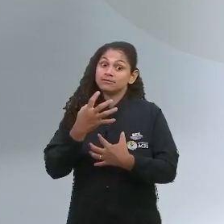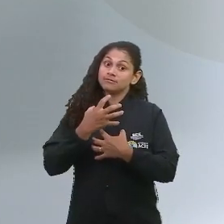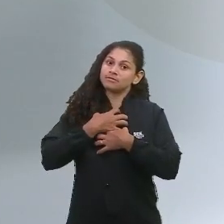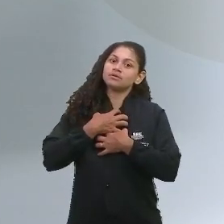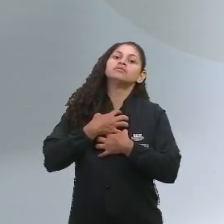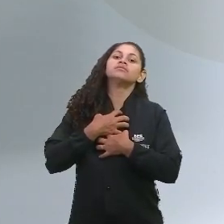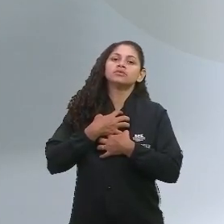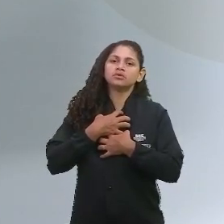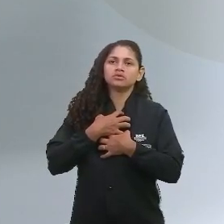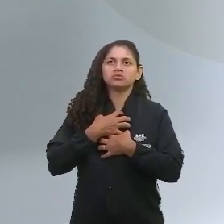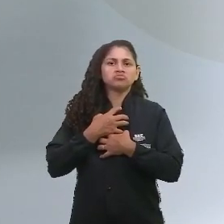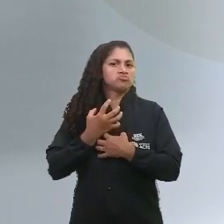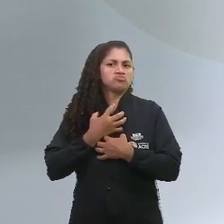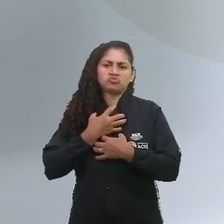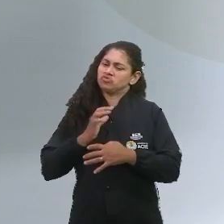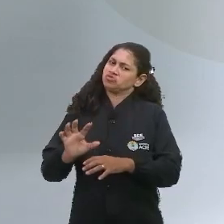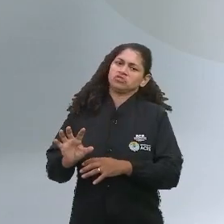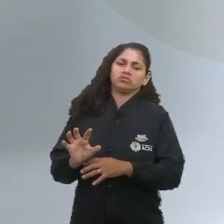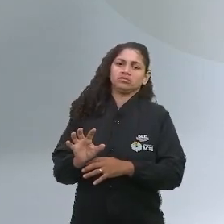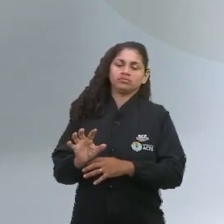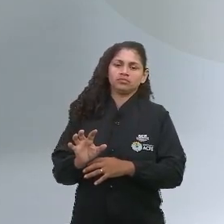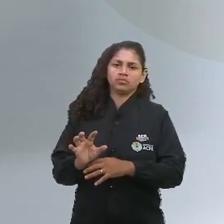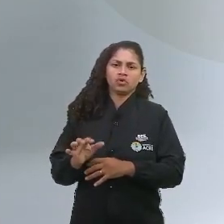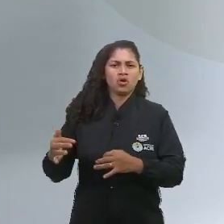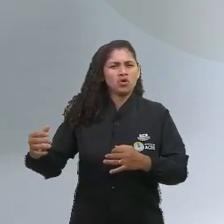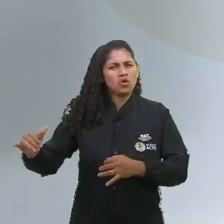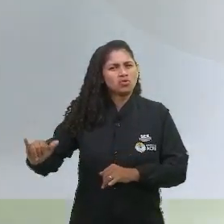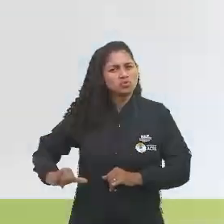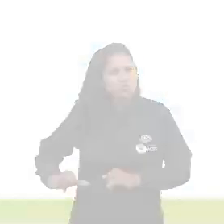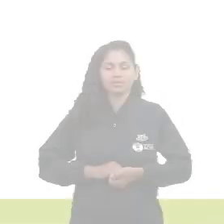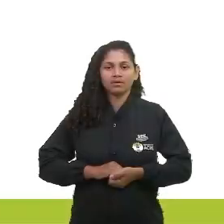sente, se ele sofre ou se ele não sofre.